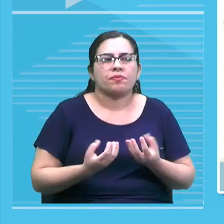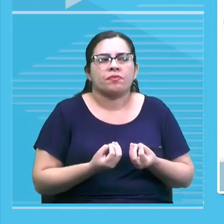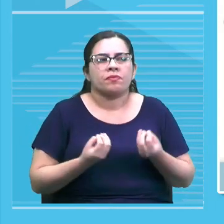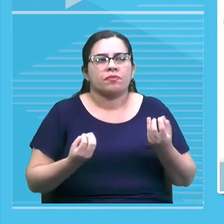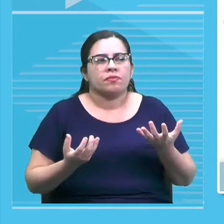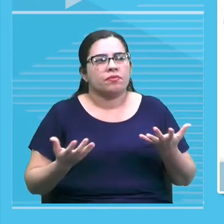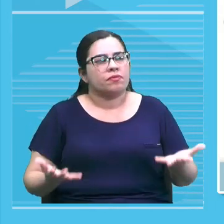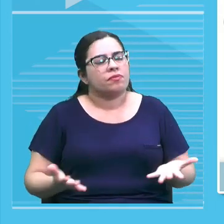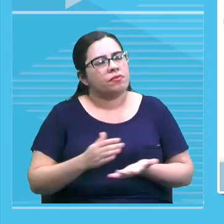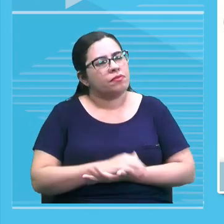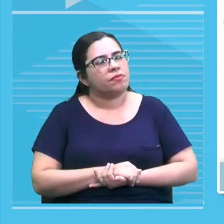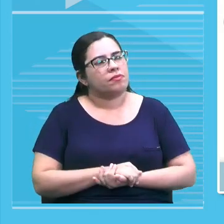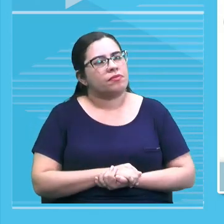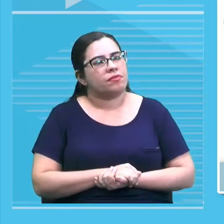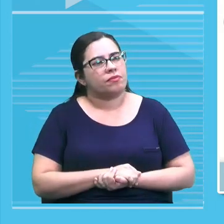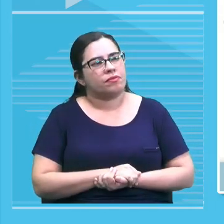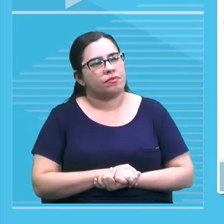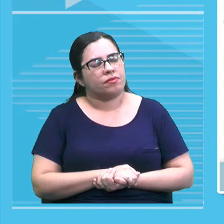sentidos